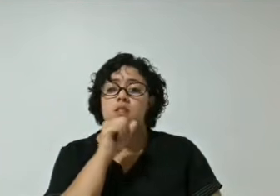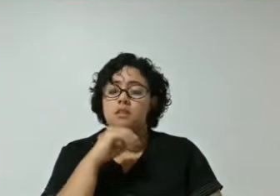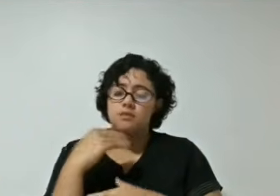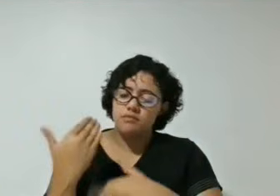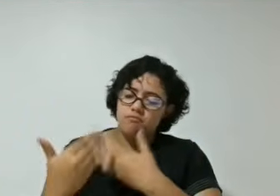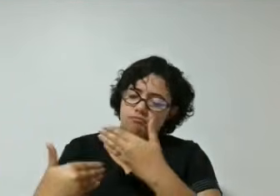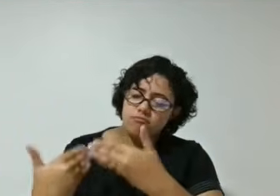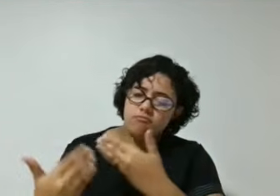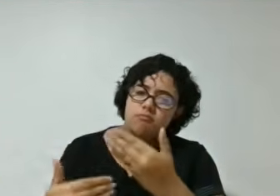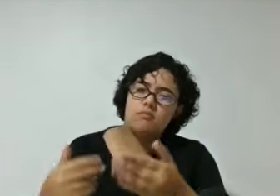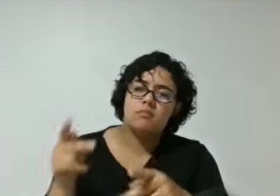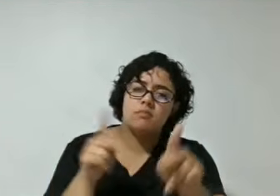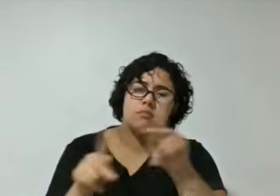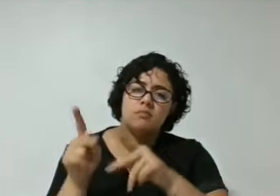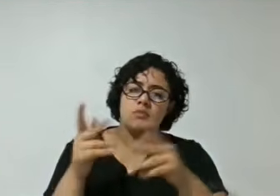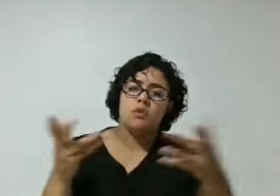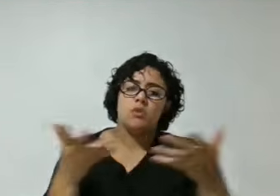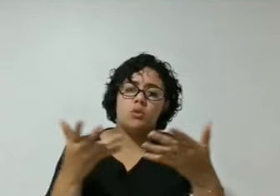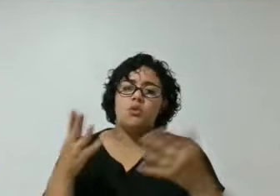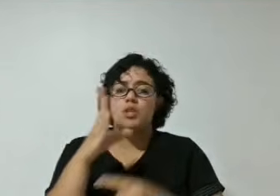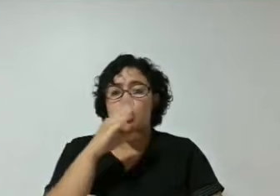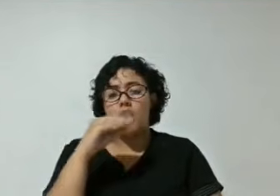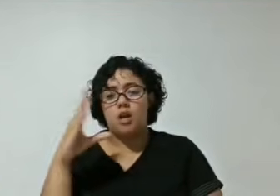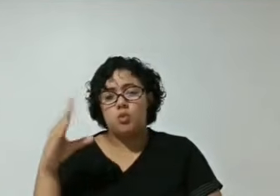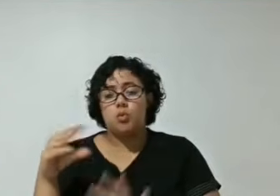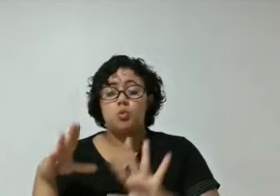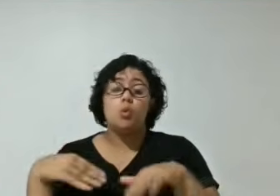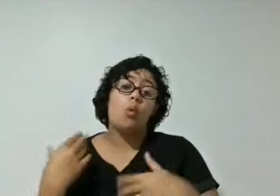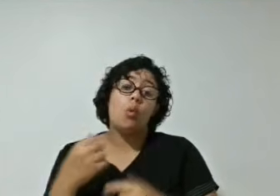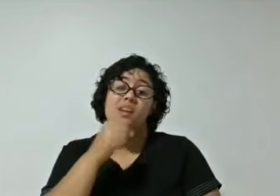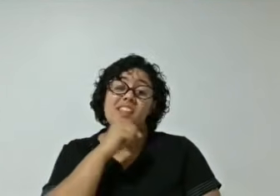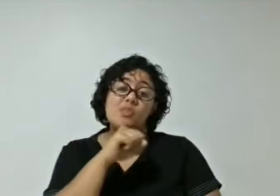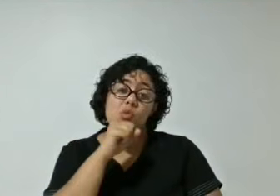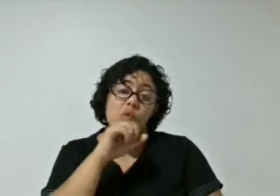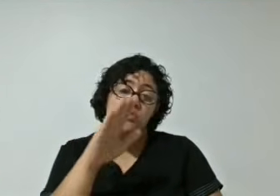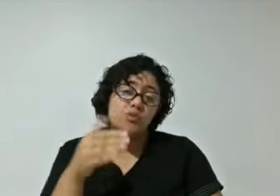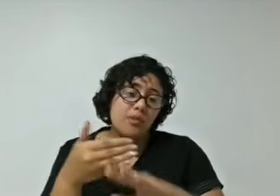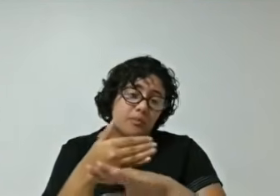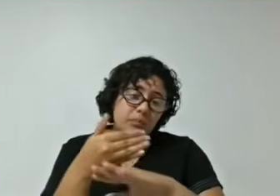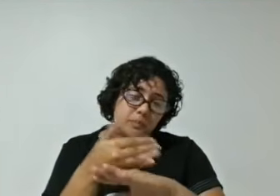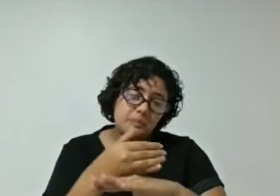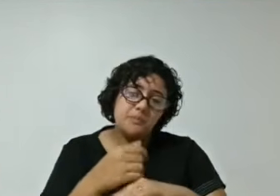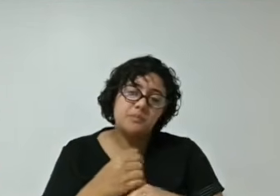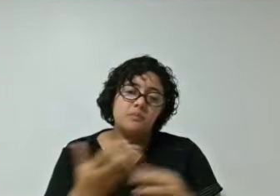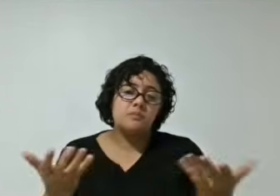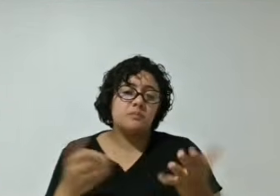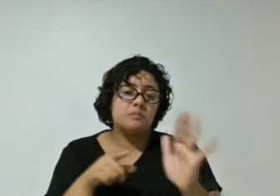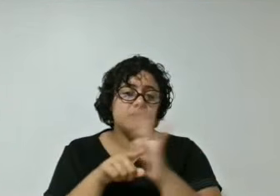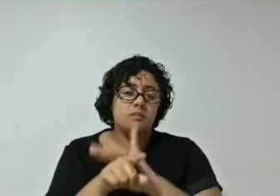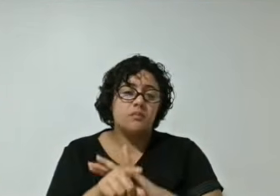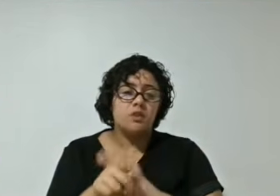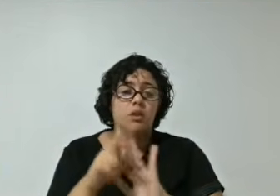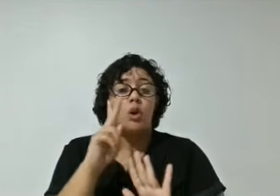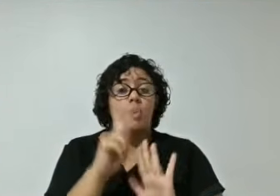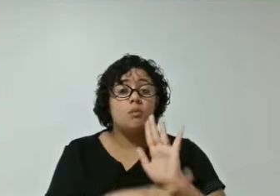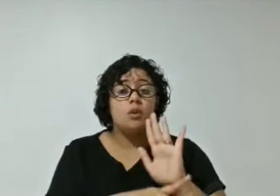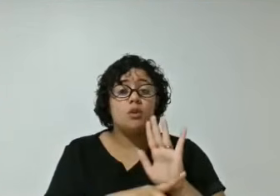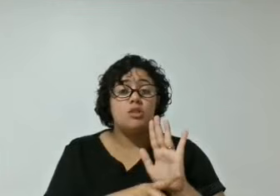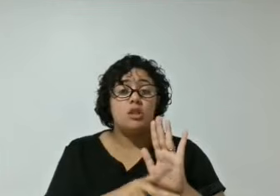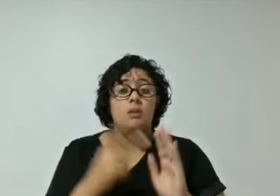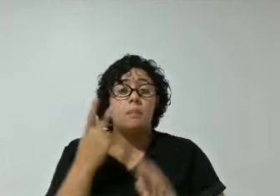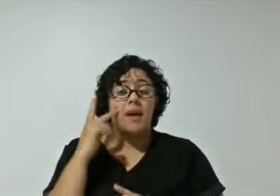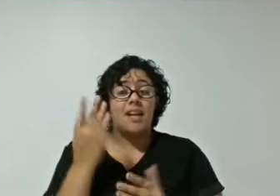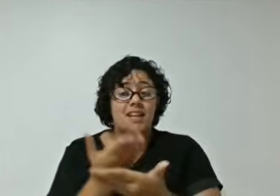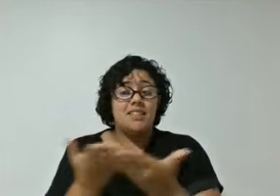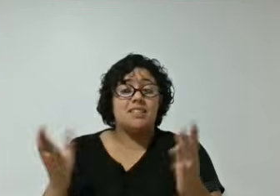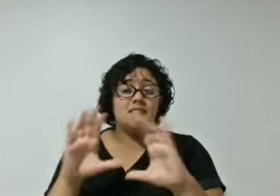pessoas que frequentam hoje são adultos de terceira idade. E aí eu quero te perguntar, os projetos para esse